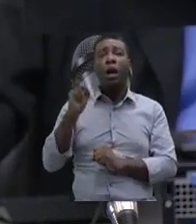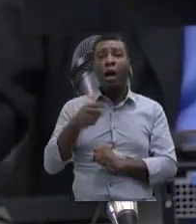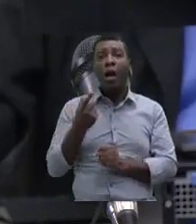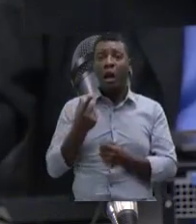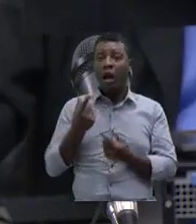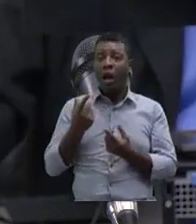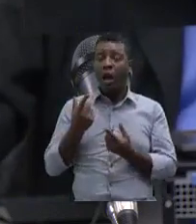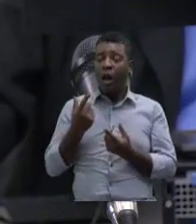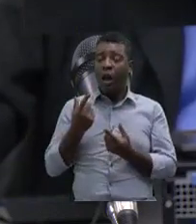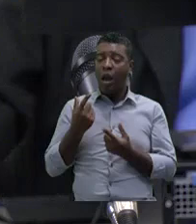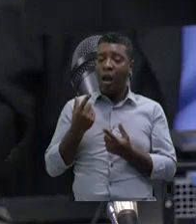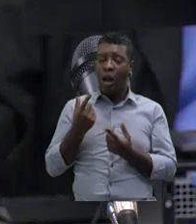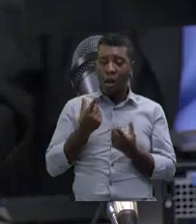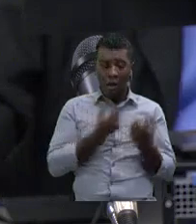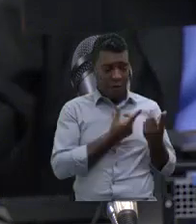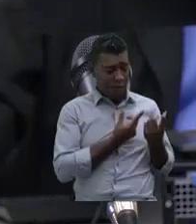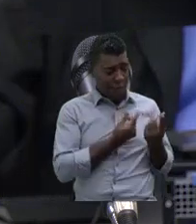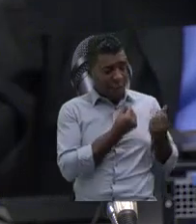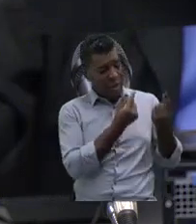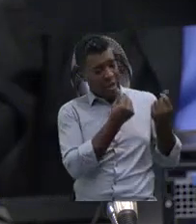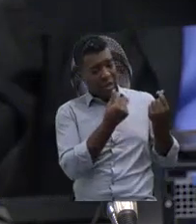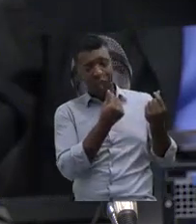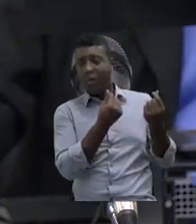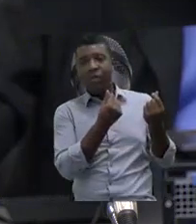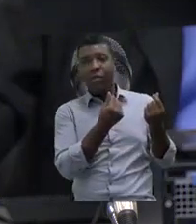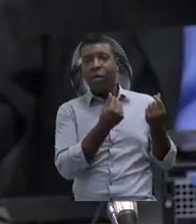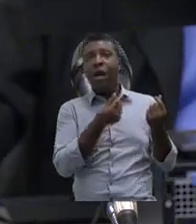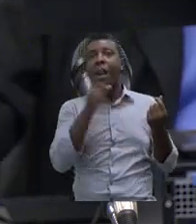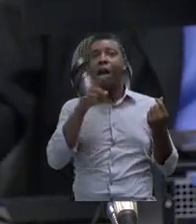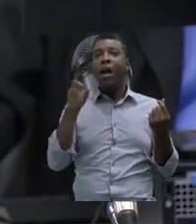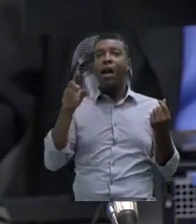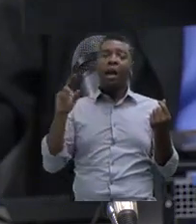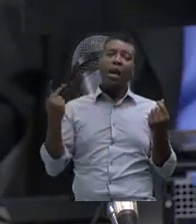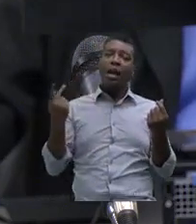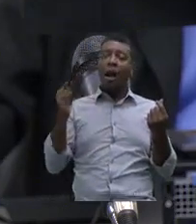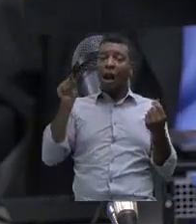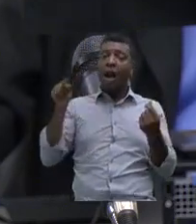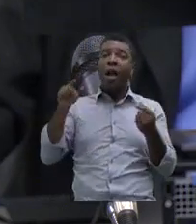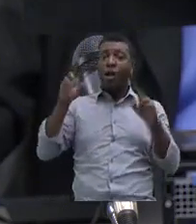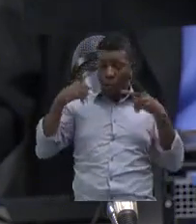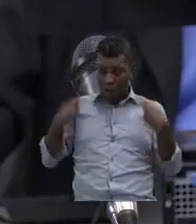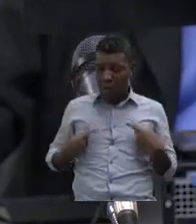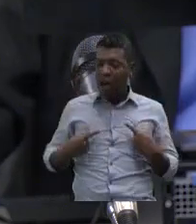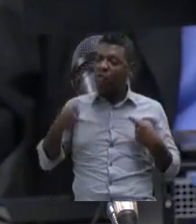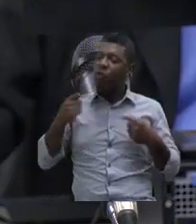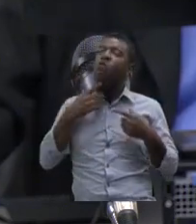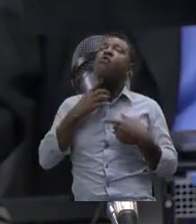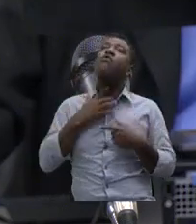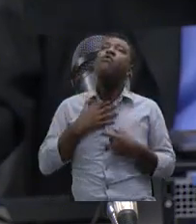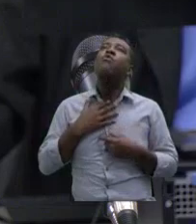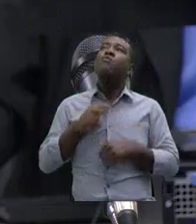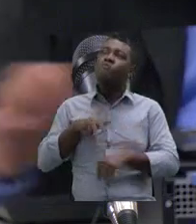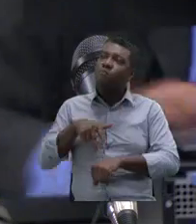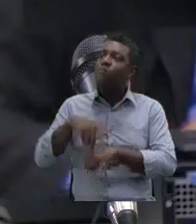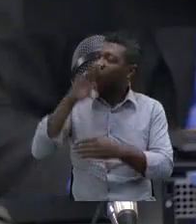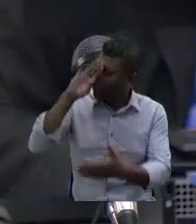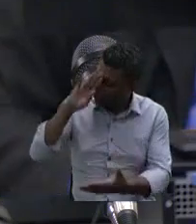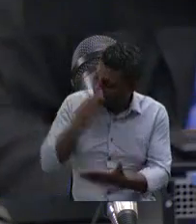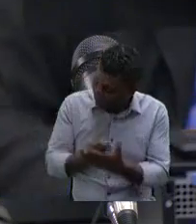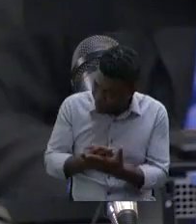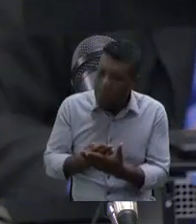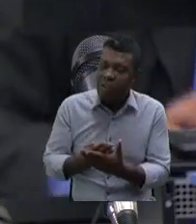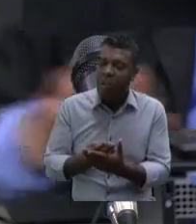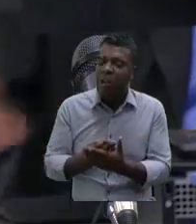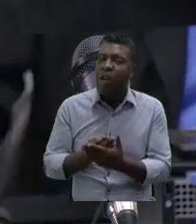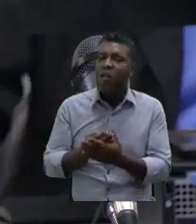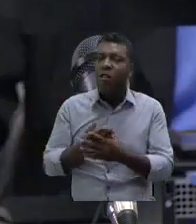são os recursos humanos. É o dinamismo, é a disposição, é a vontade, é acreditar. E é o que está acontecendo. O turismo